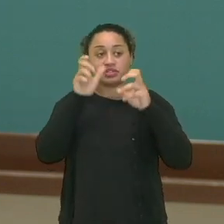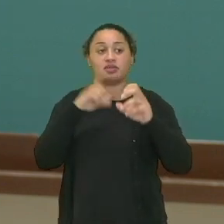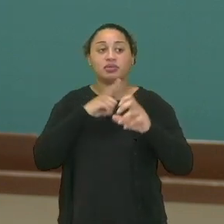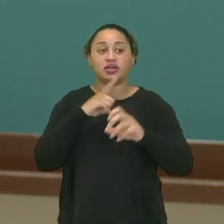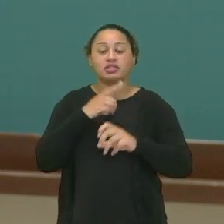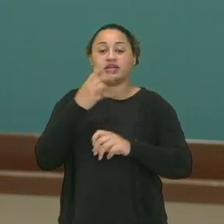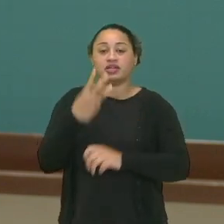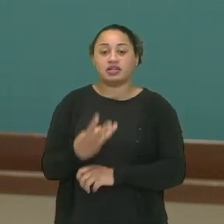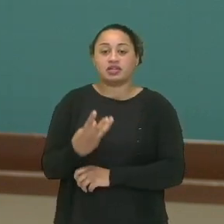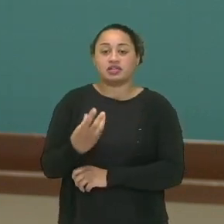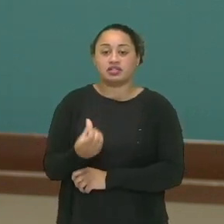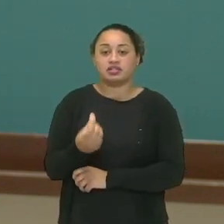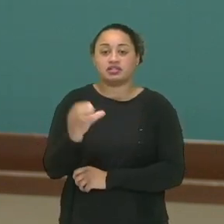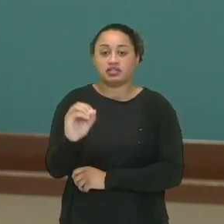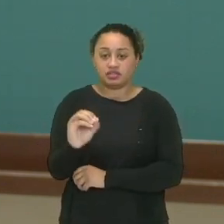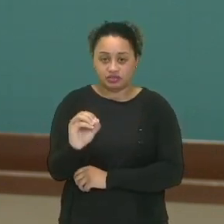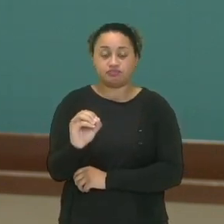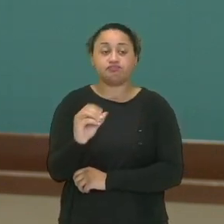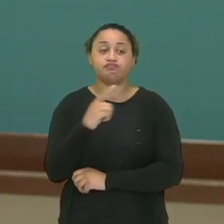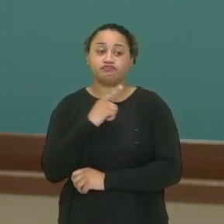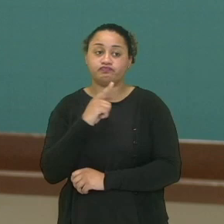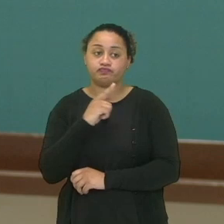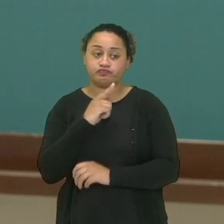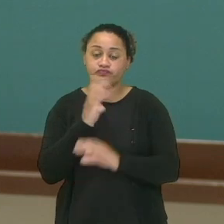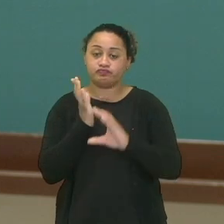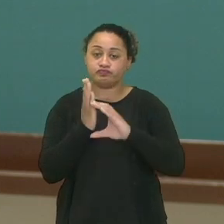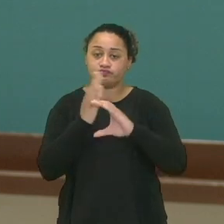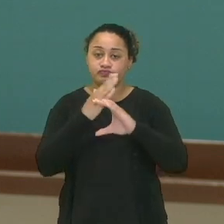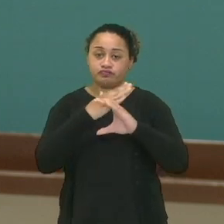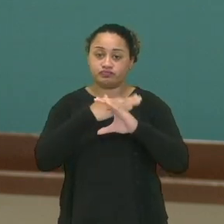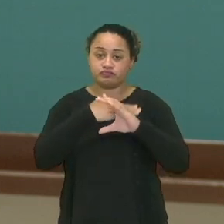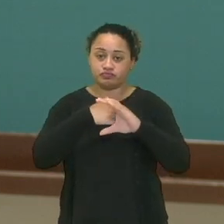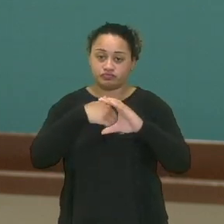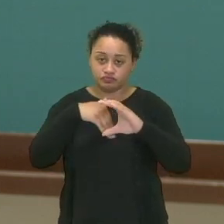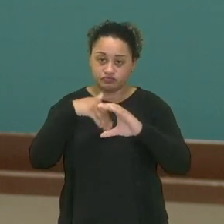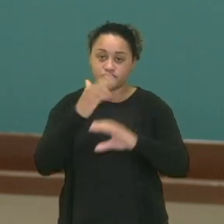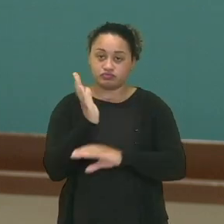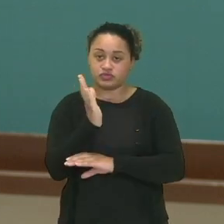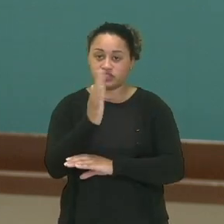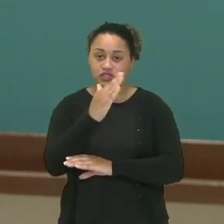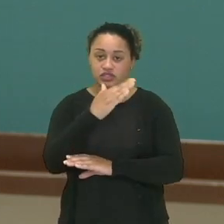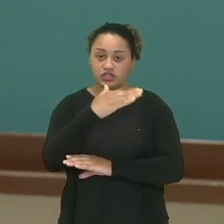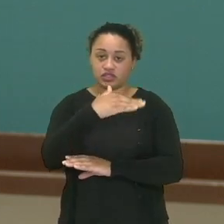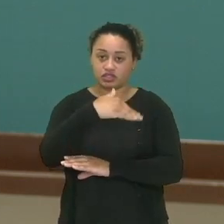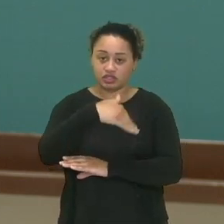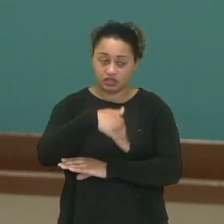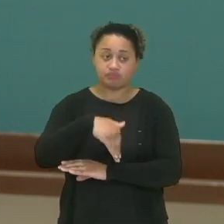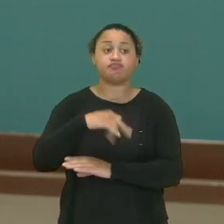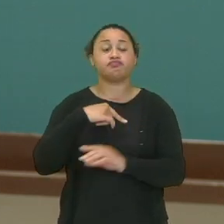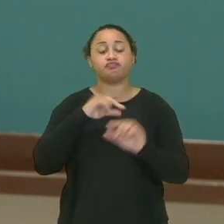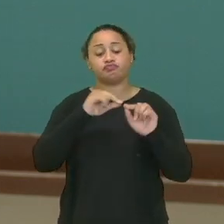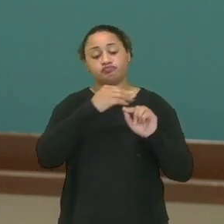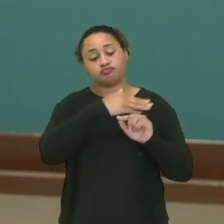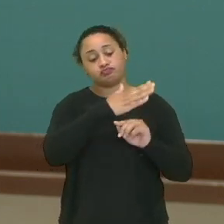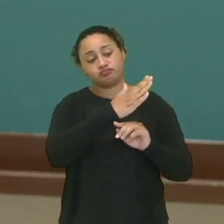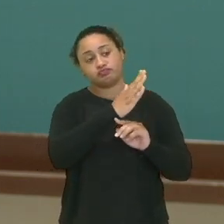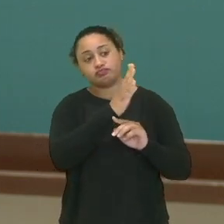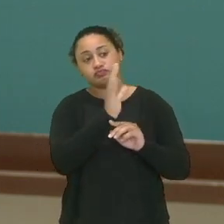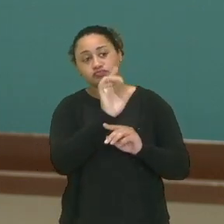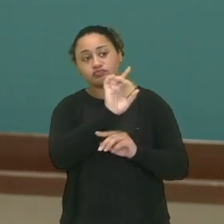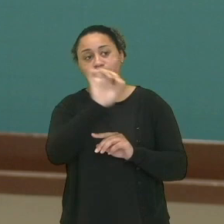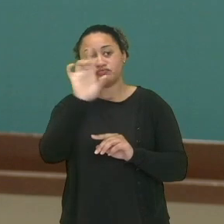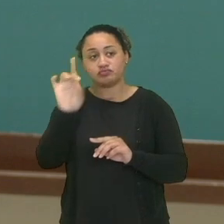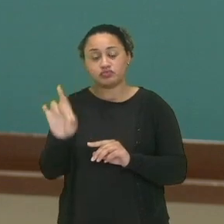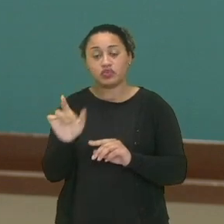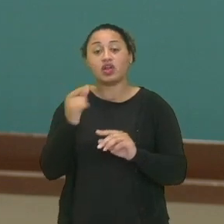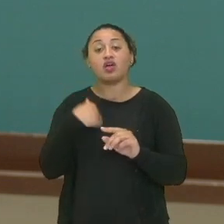360 partes, ó, 360 partezinhas iguais, tá bom? E dentro dessas 360 partes, para medir o